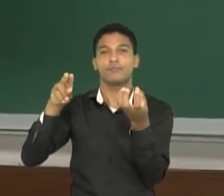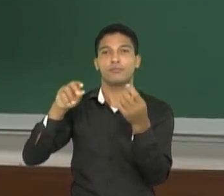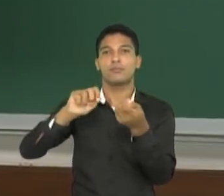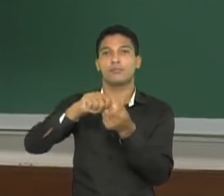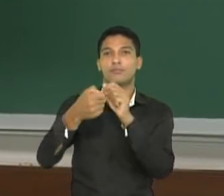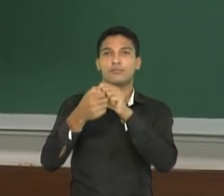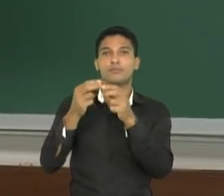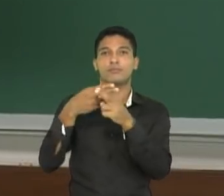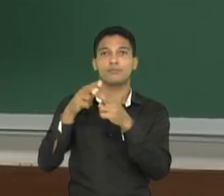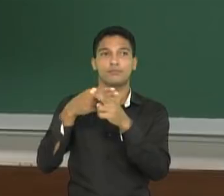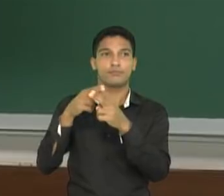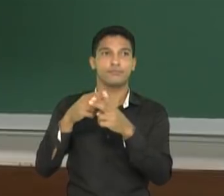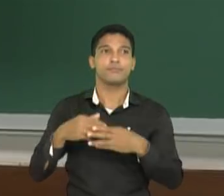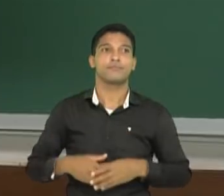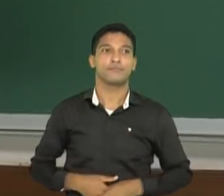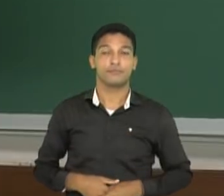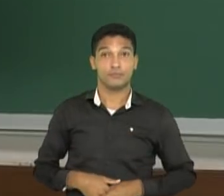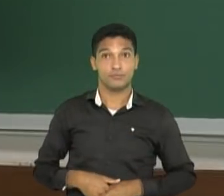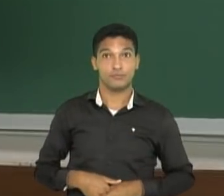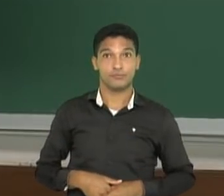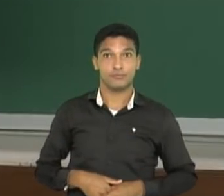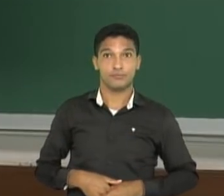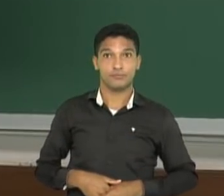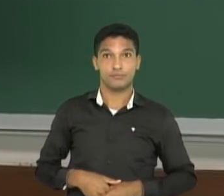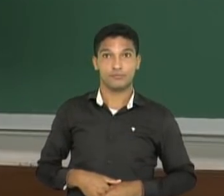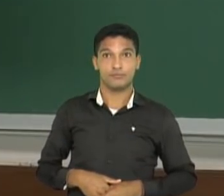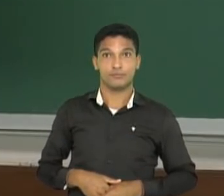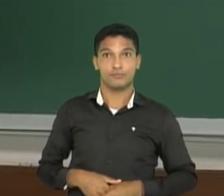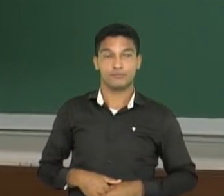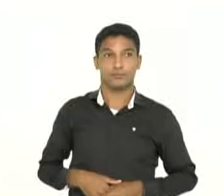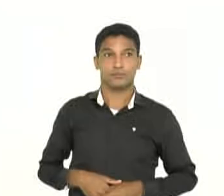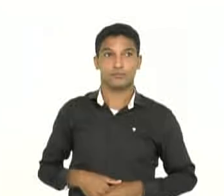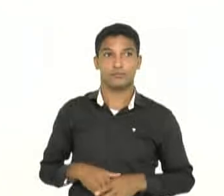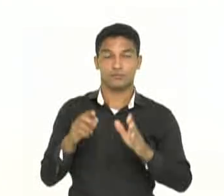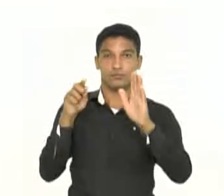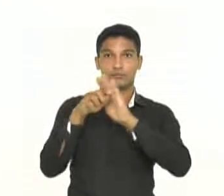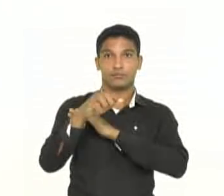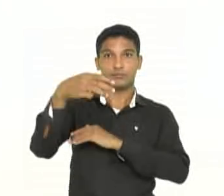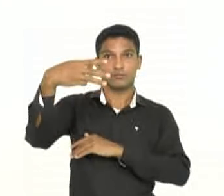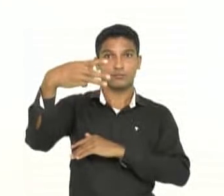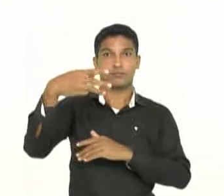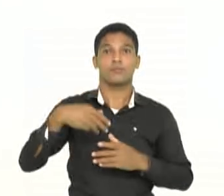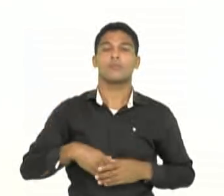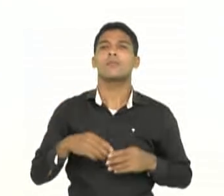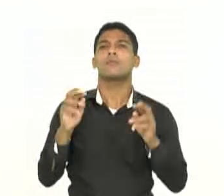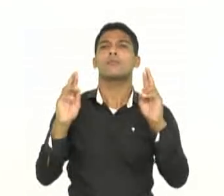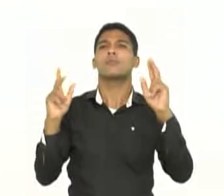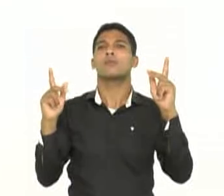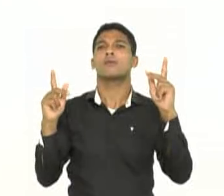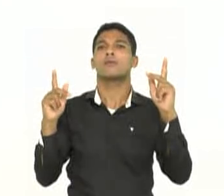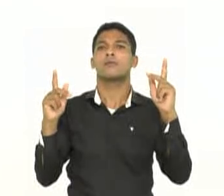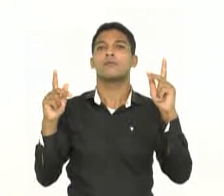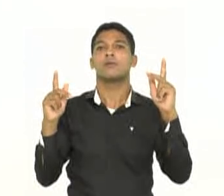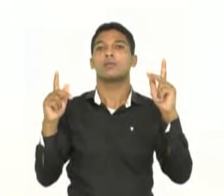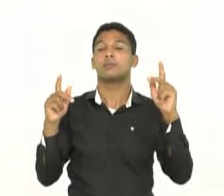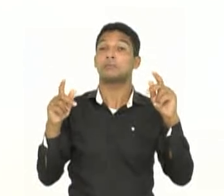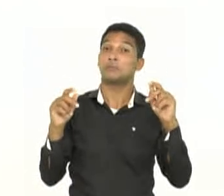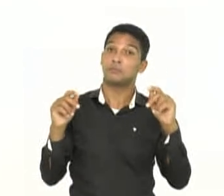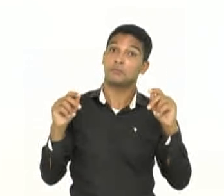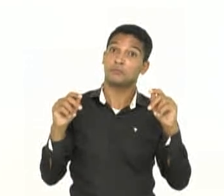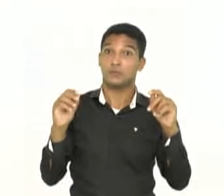atividades do meio rural do Nordeste. E ali a questão 13, estabelecer diferenças ali, ou